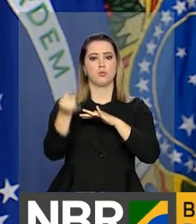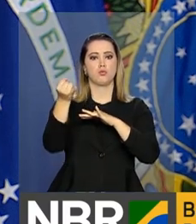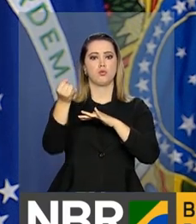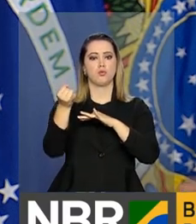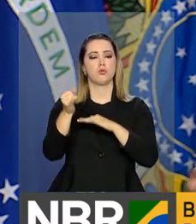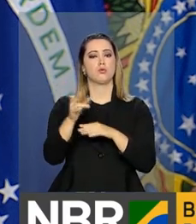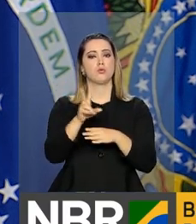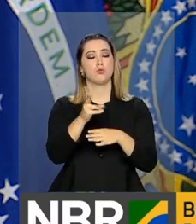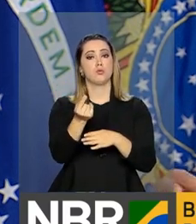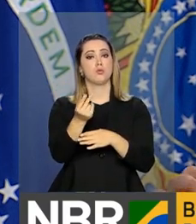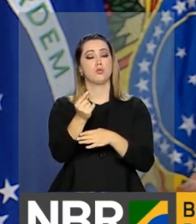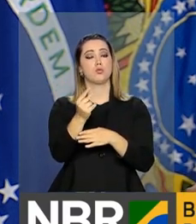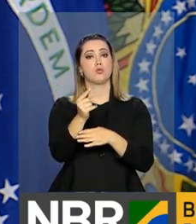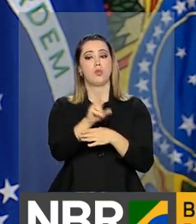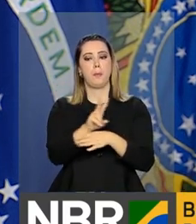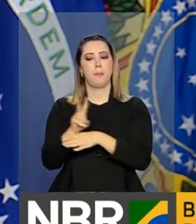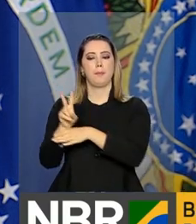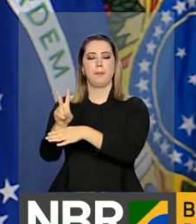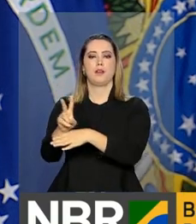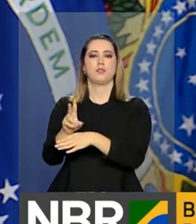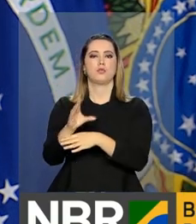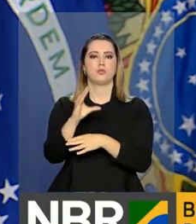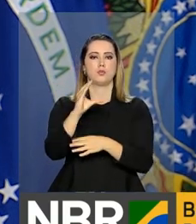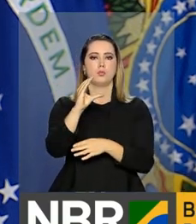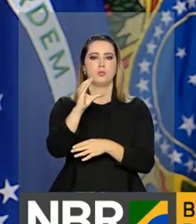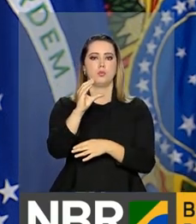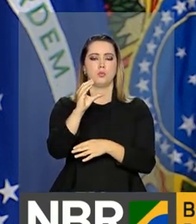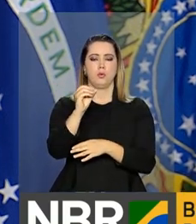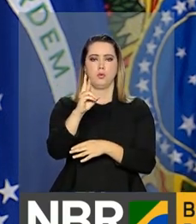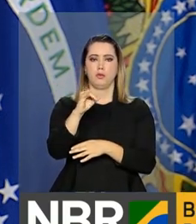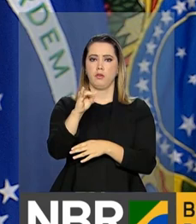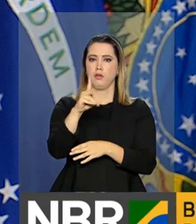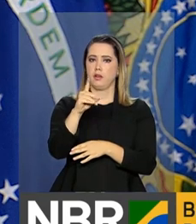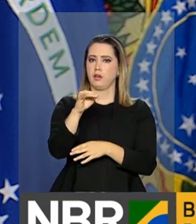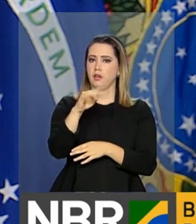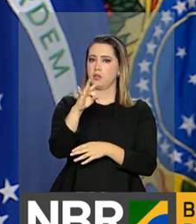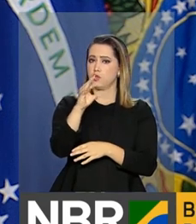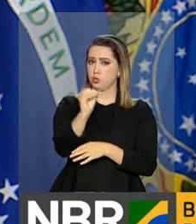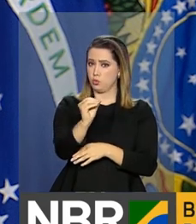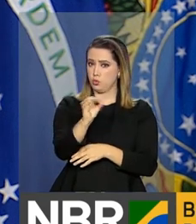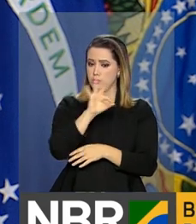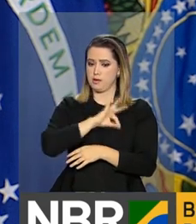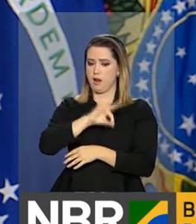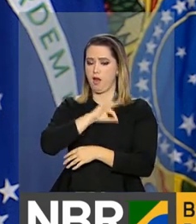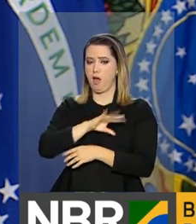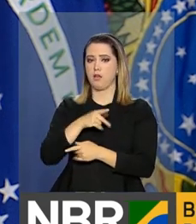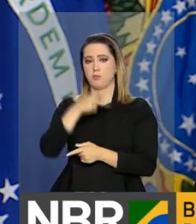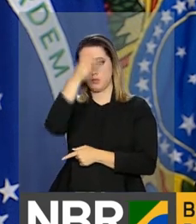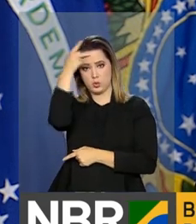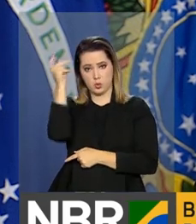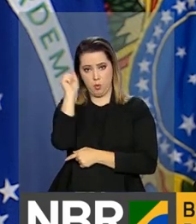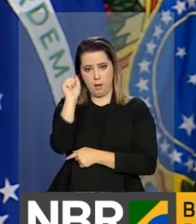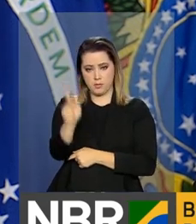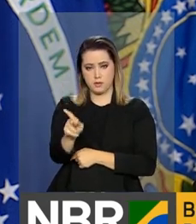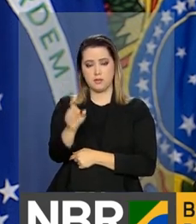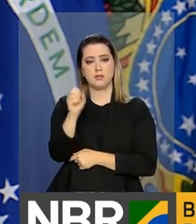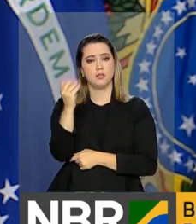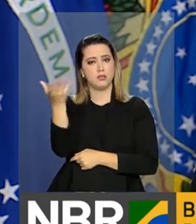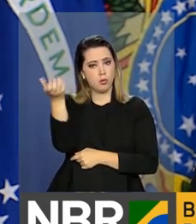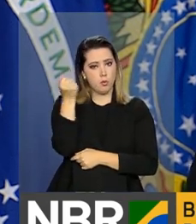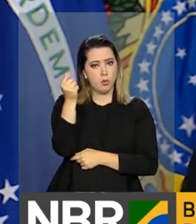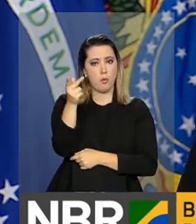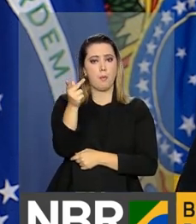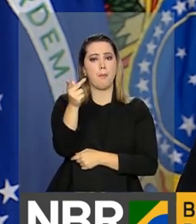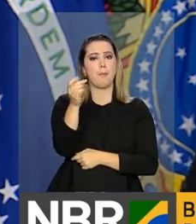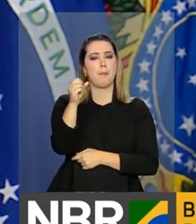chamado crédito consignado esta é uma outra medida que aquele concedido a aposentados e pensionistas